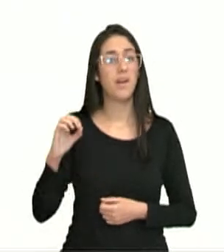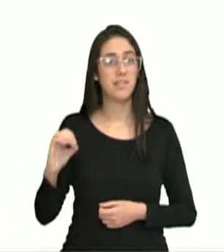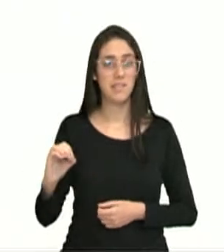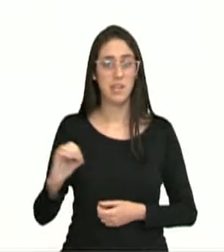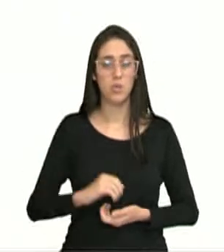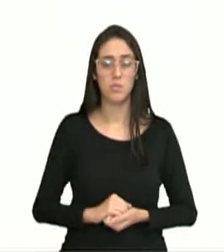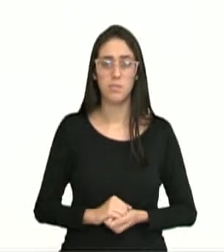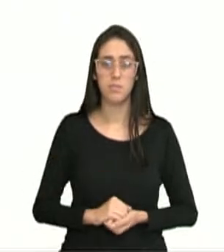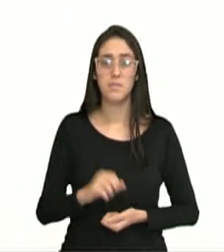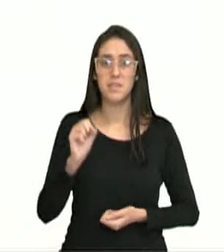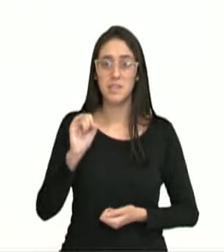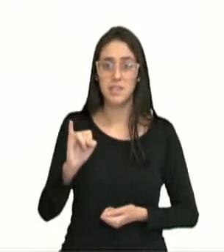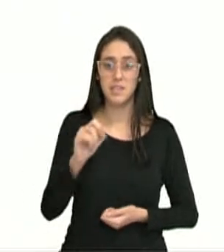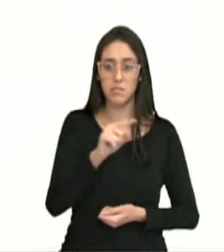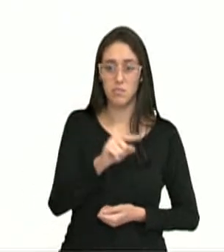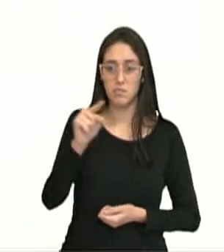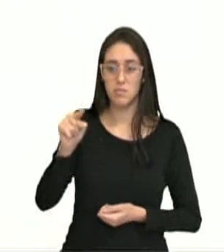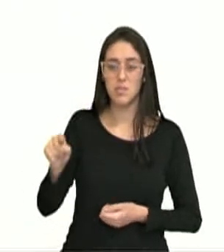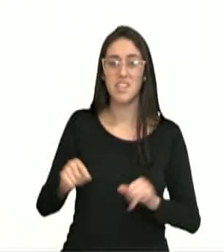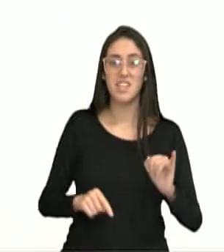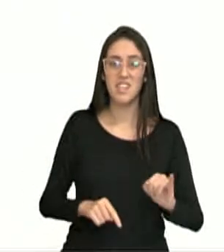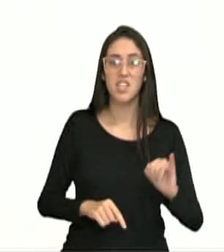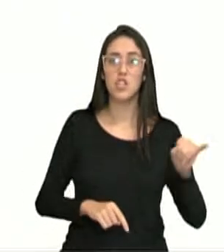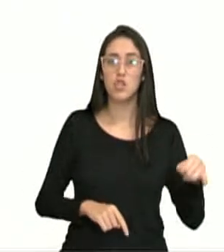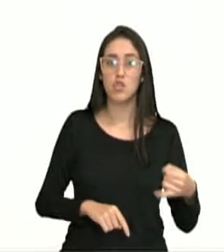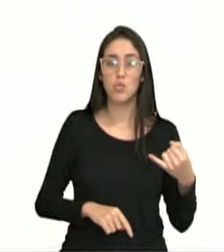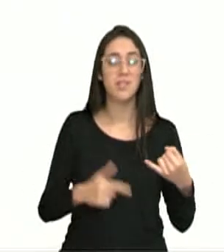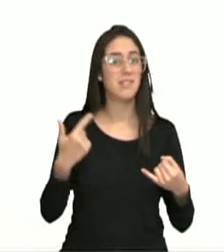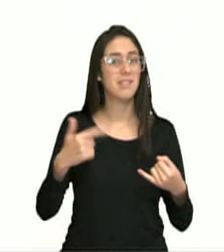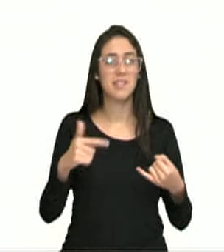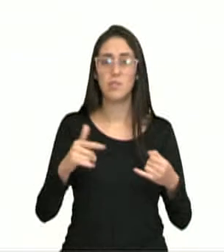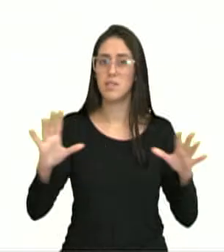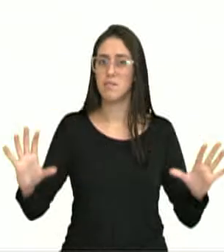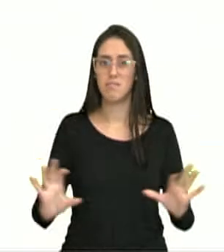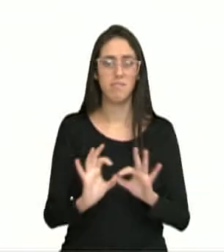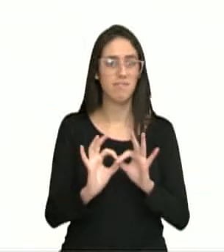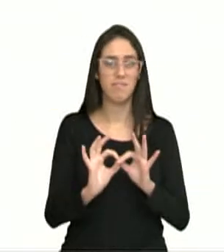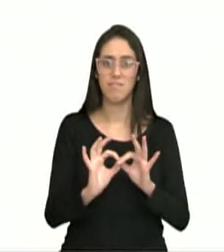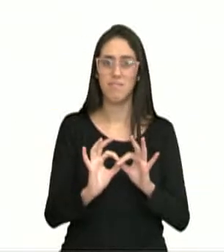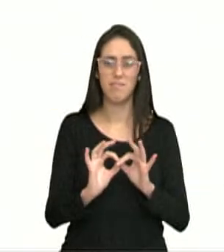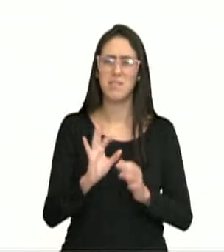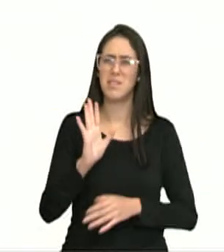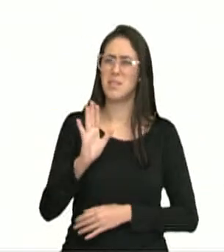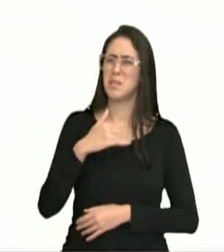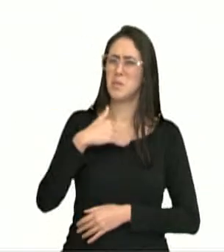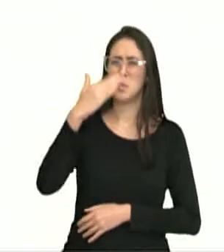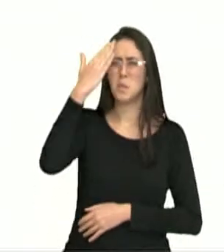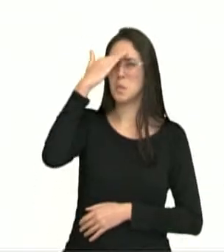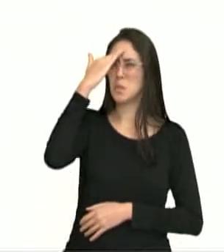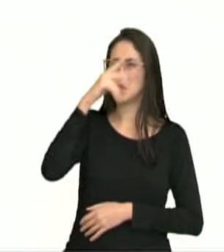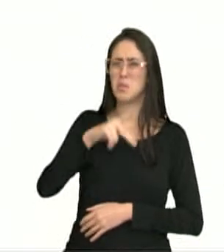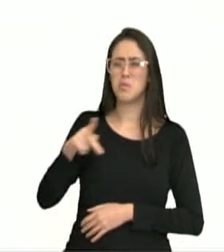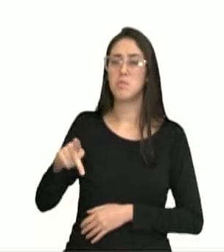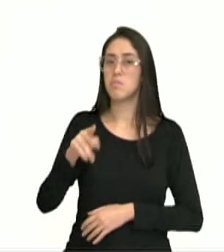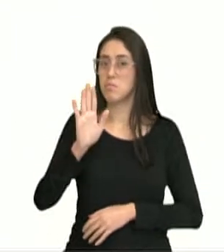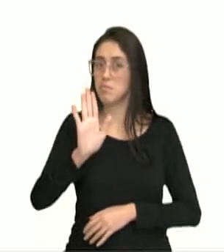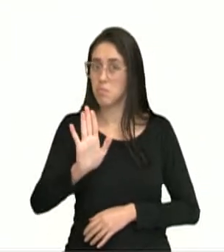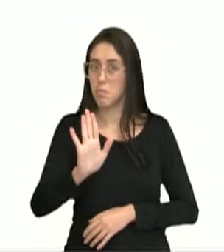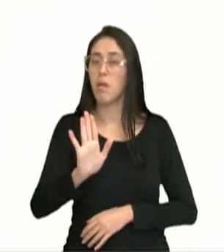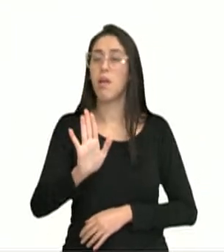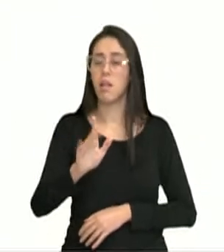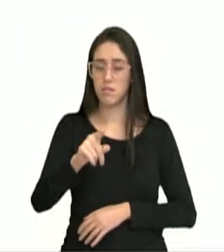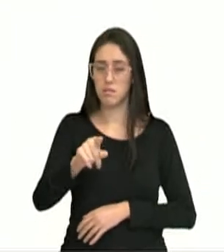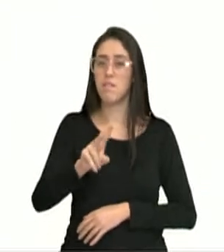Se os pontos I e J não estiverem ligados. Não entendi, professora? Espera aí que você já